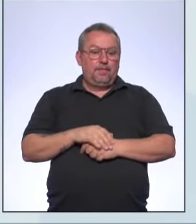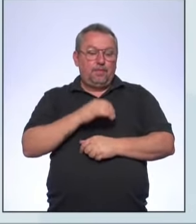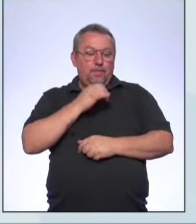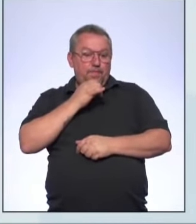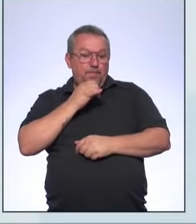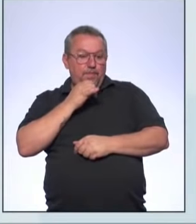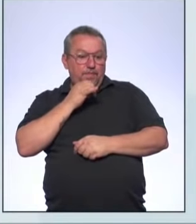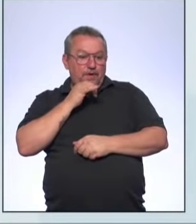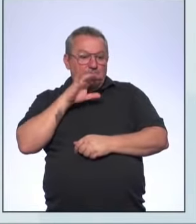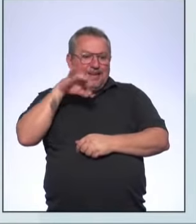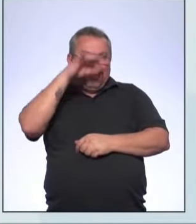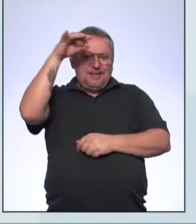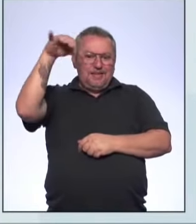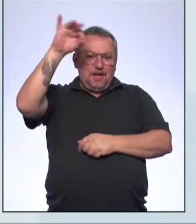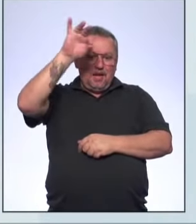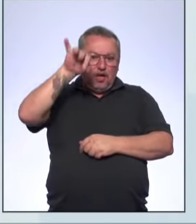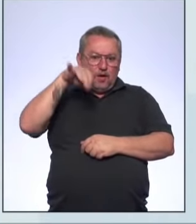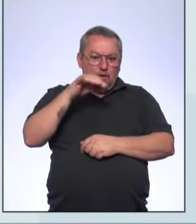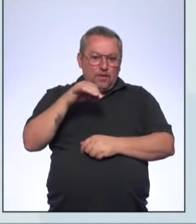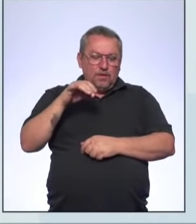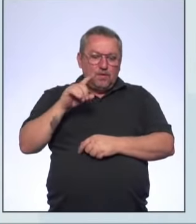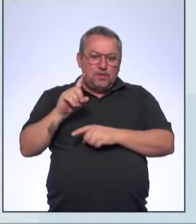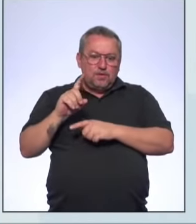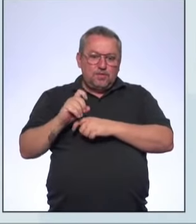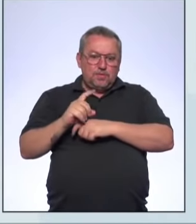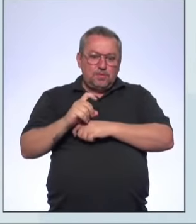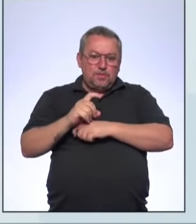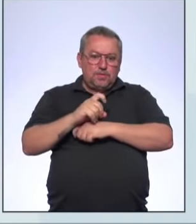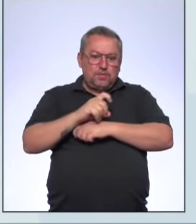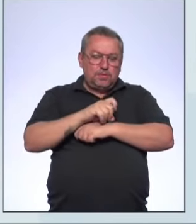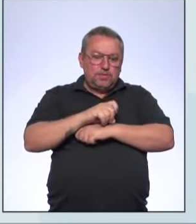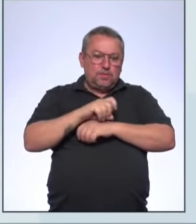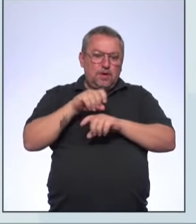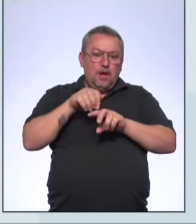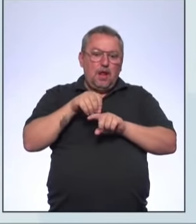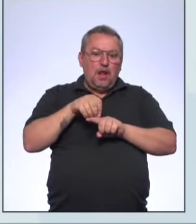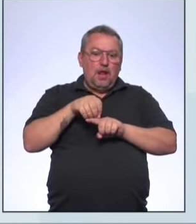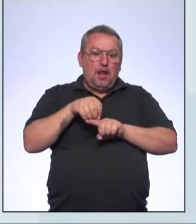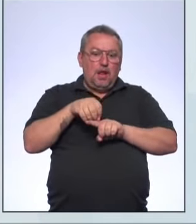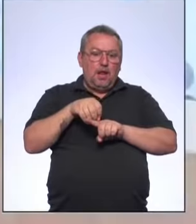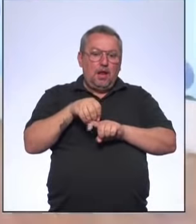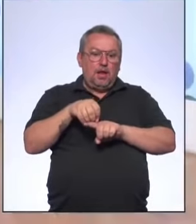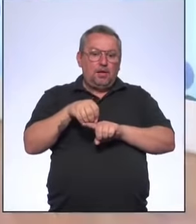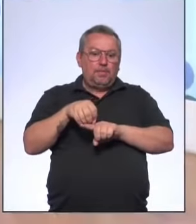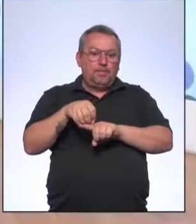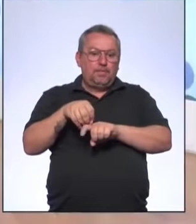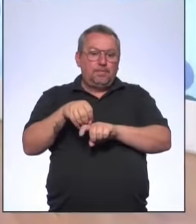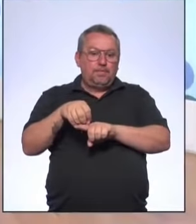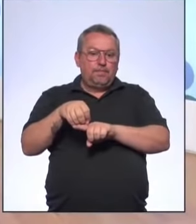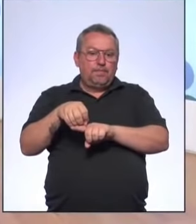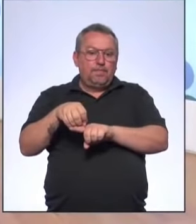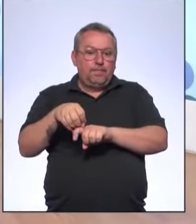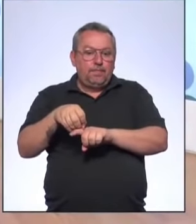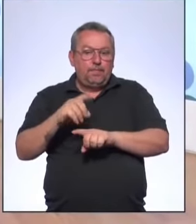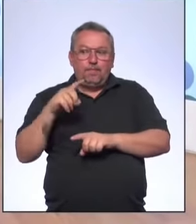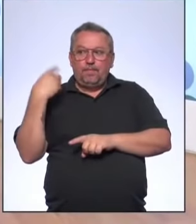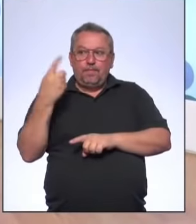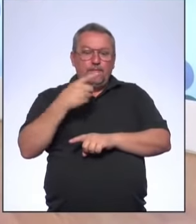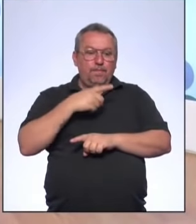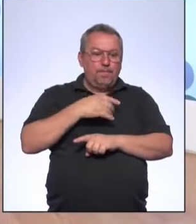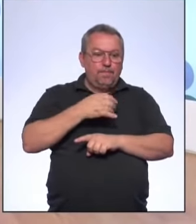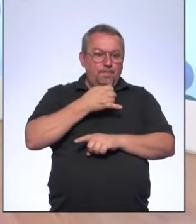blogs por exemplo insetos e vermes e lesmas aqui na parte de baixo nós temos